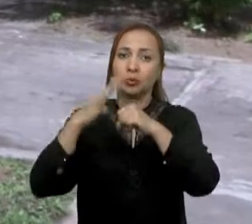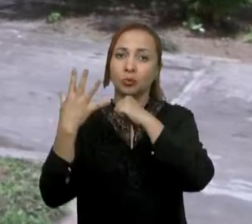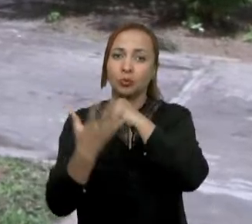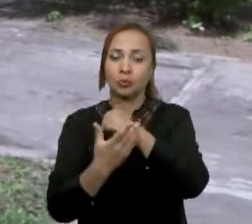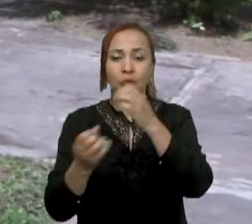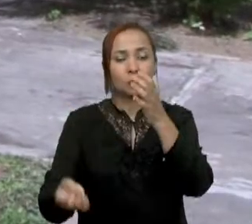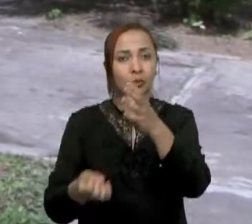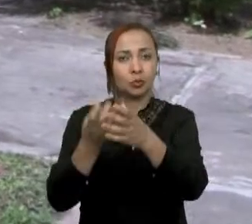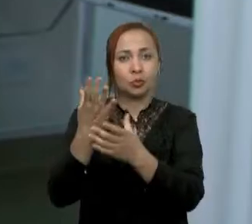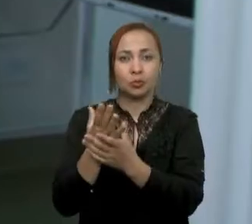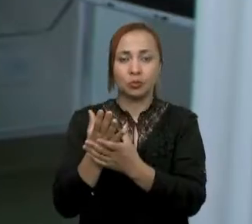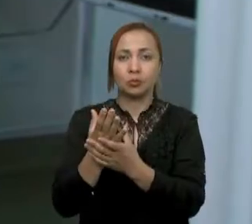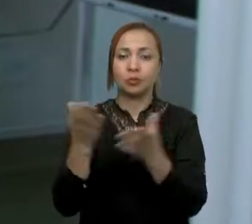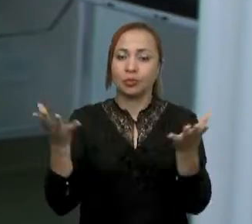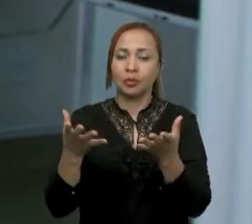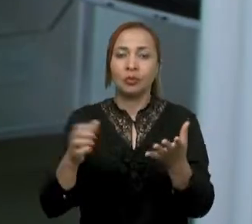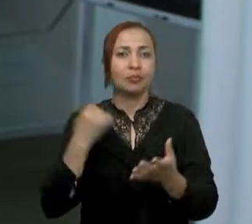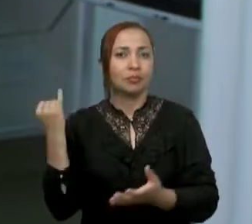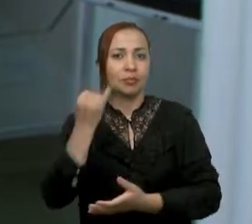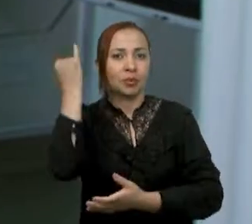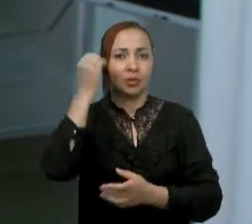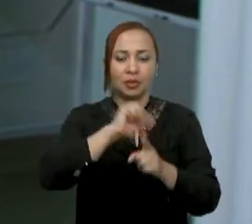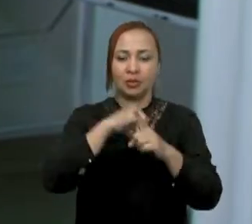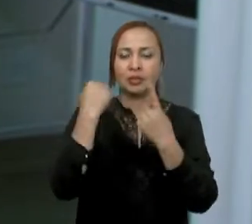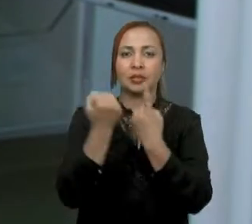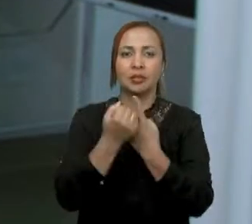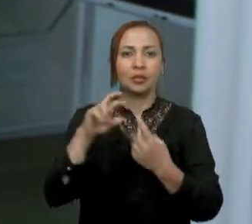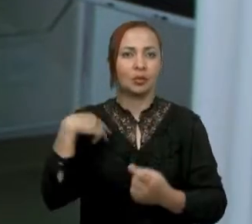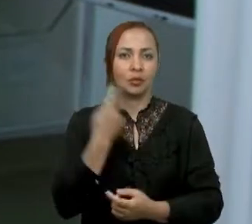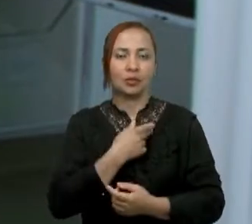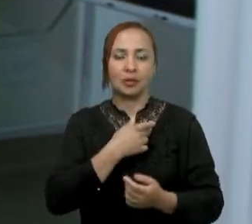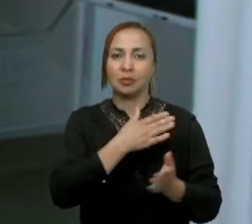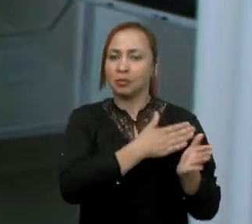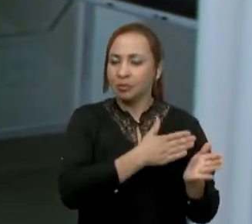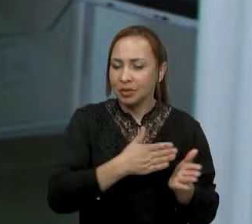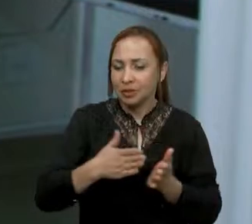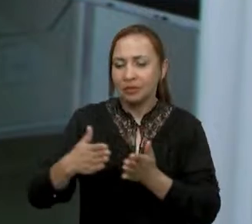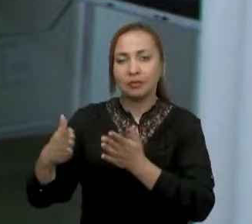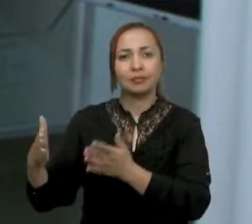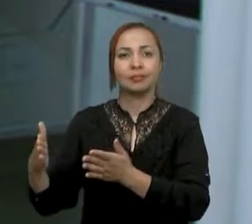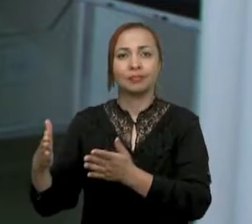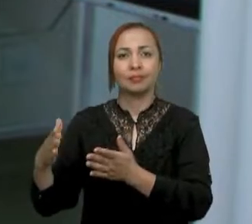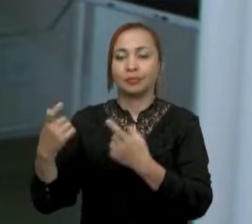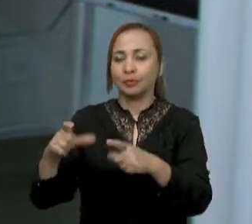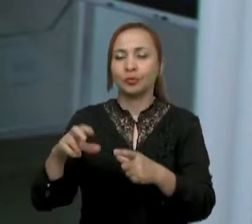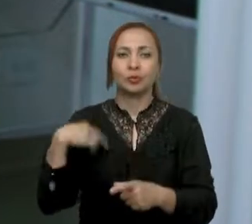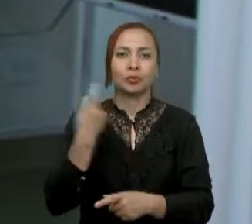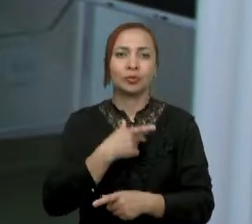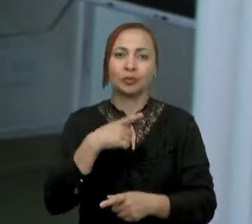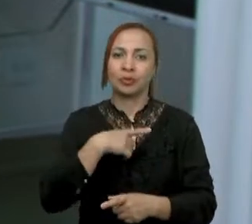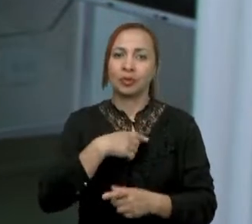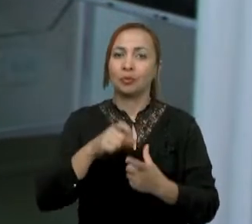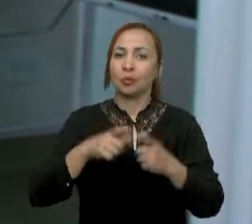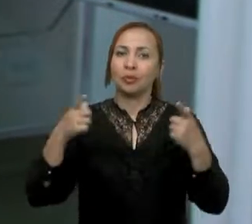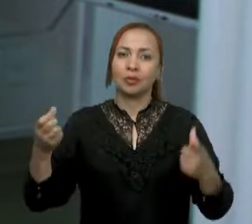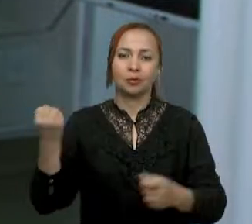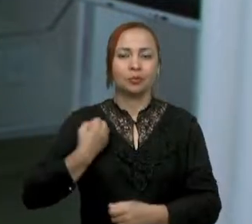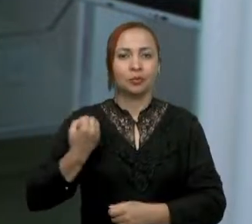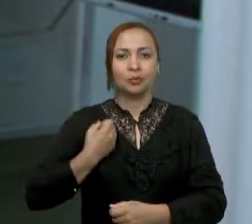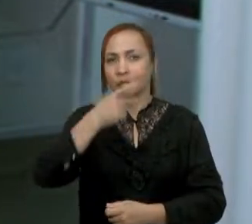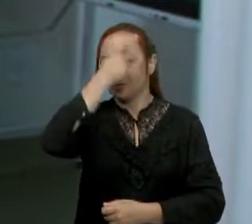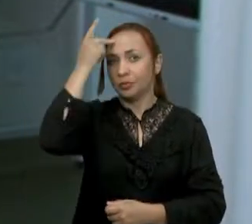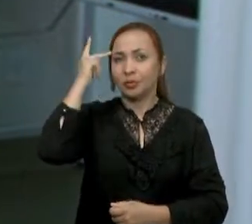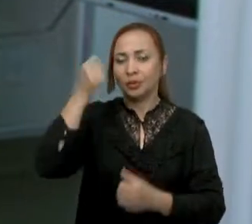no momento muito importante né da nossa sociedade nesse momento relações atravessando que é um momento onde nós tivemos um grande